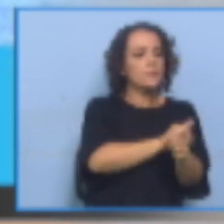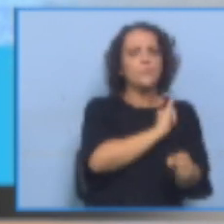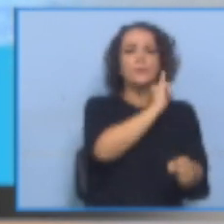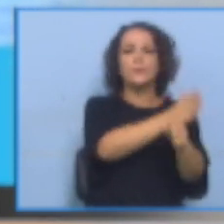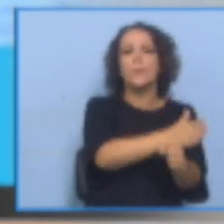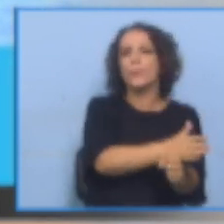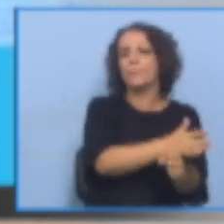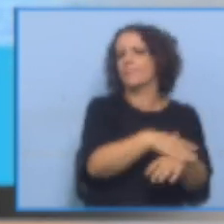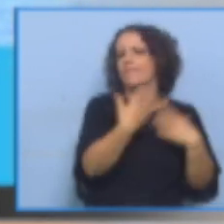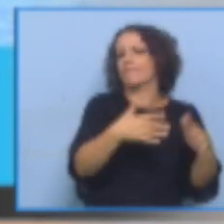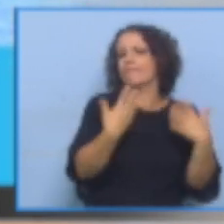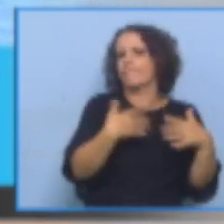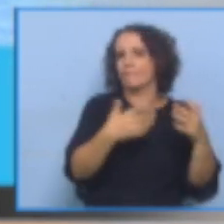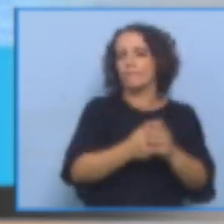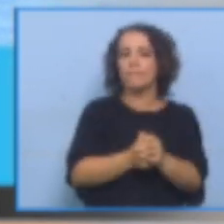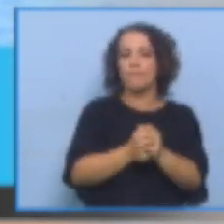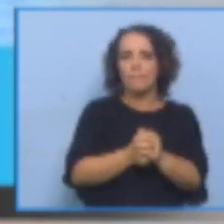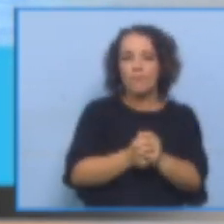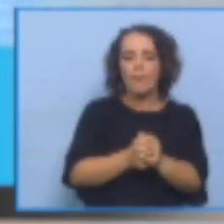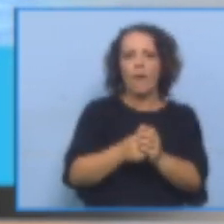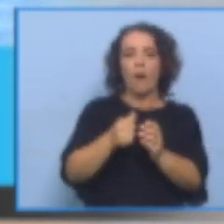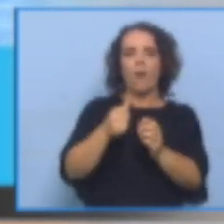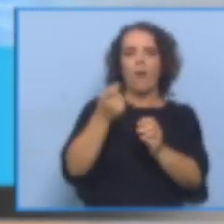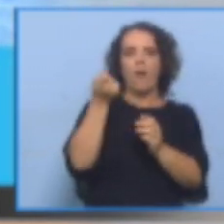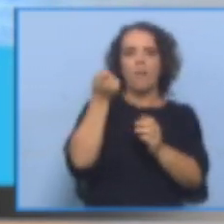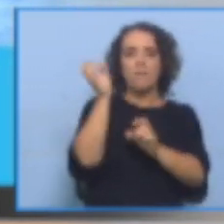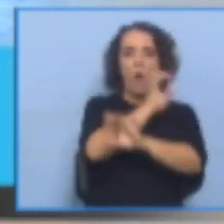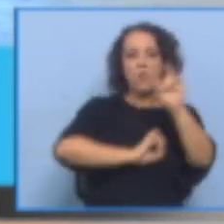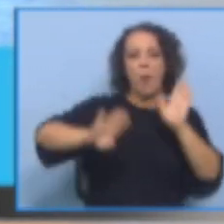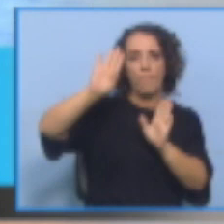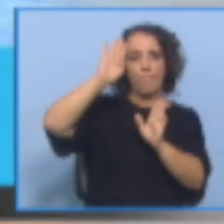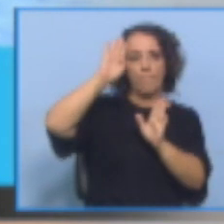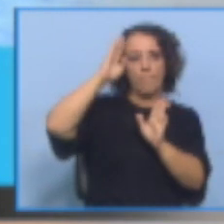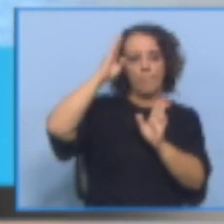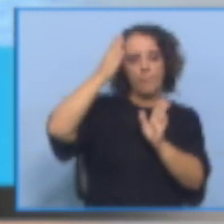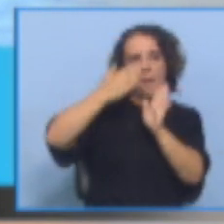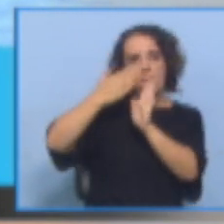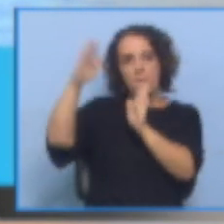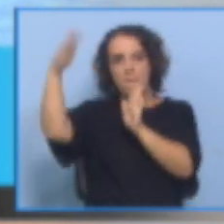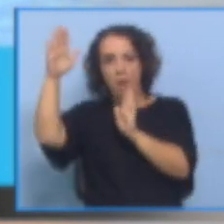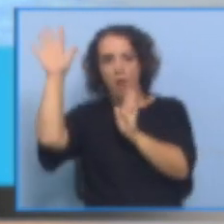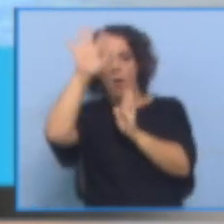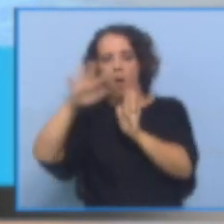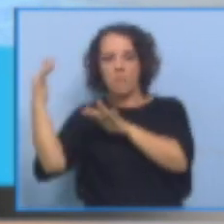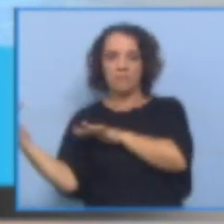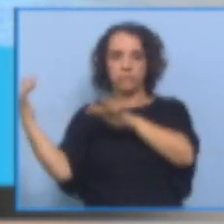dos recém-chegados países de leste à Europa. Portanto, com níveis muito inferiores